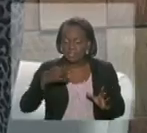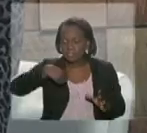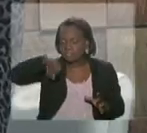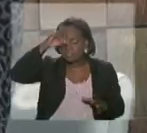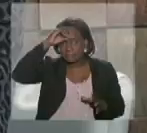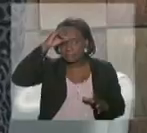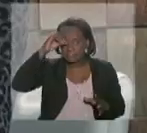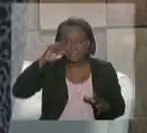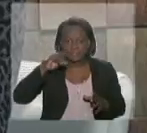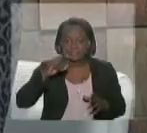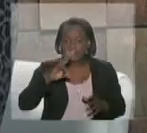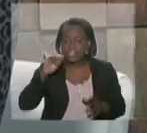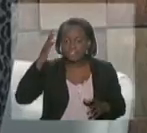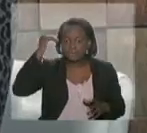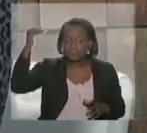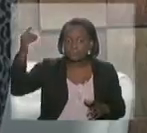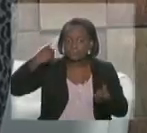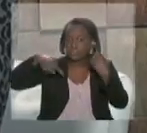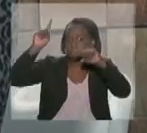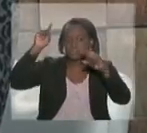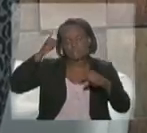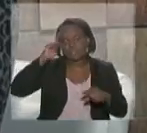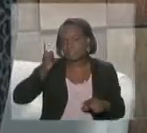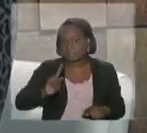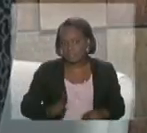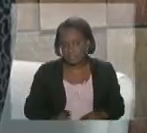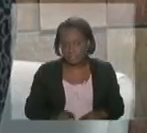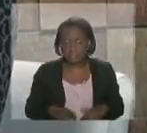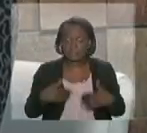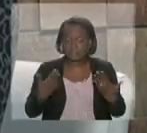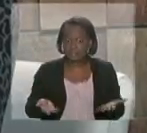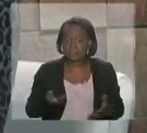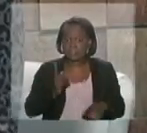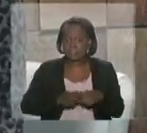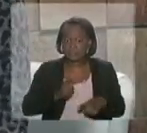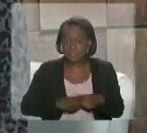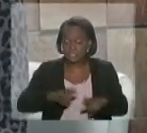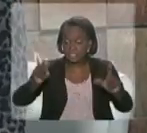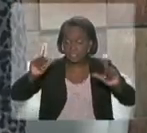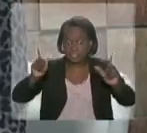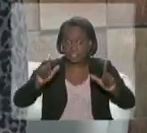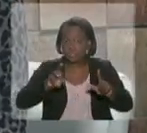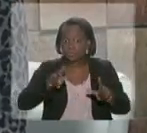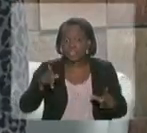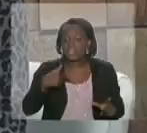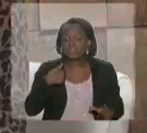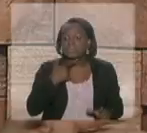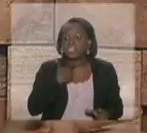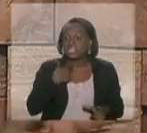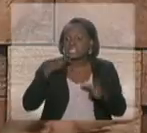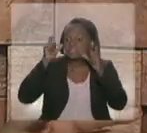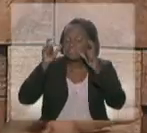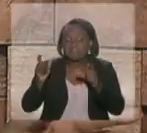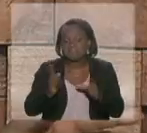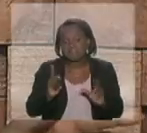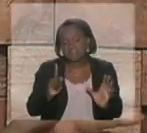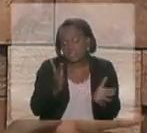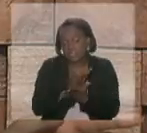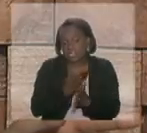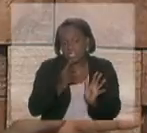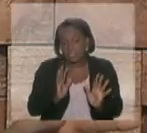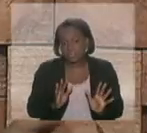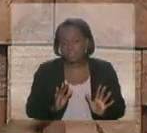passava a mais vaga ideia de que você faria tamanho tamanho sucesso de jeito nenhum isso não pass at porque ir pra televisão não era uma coisa que eu